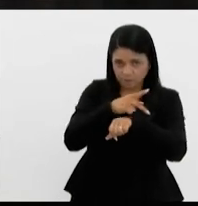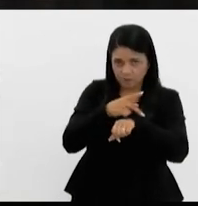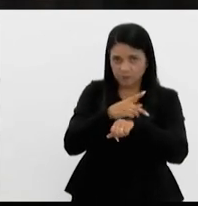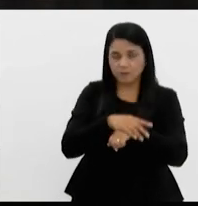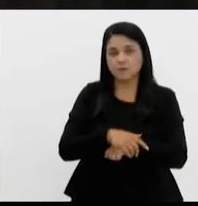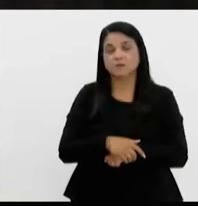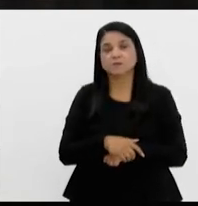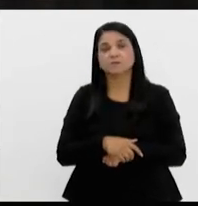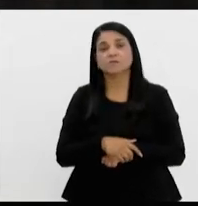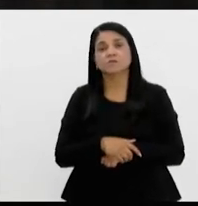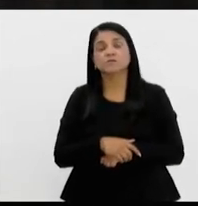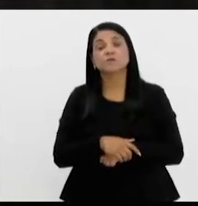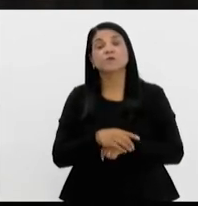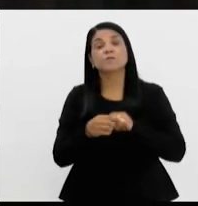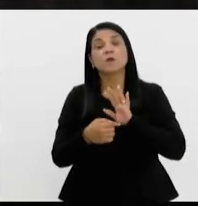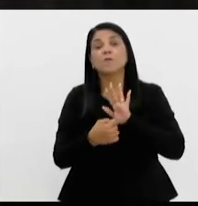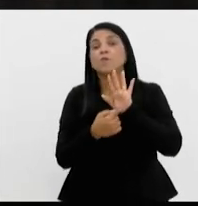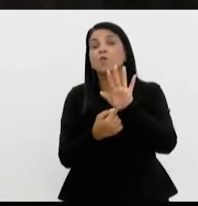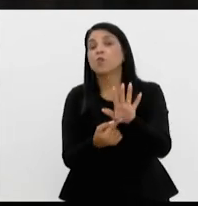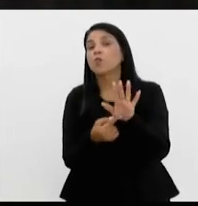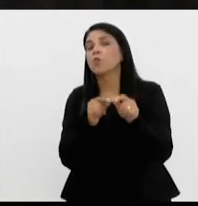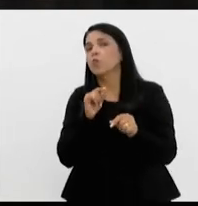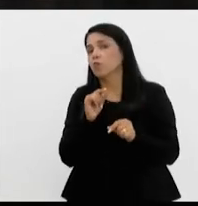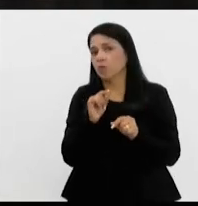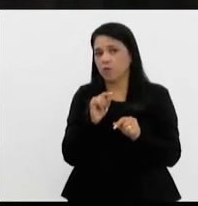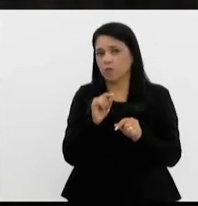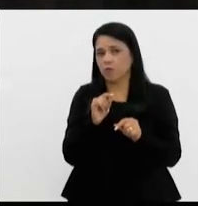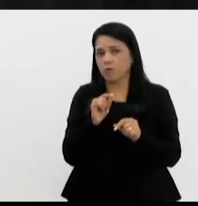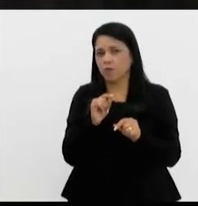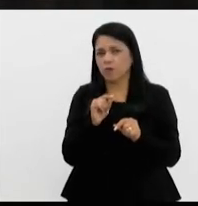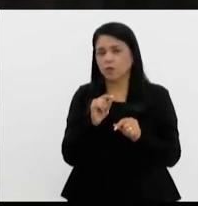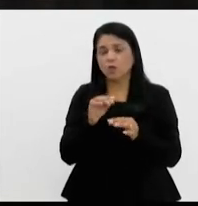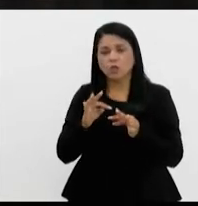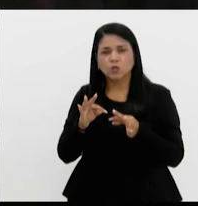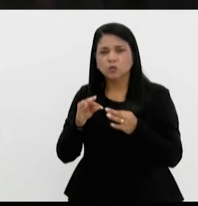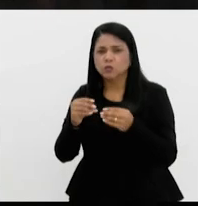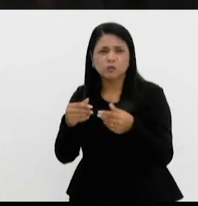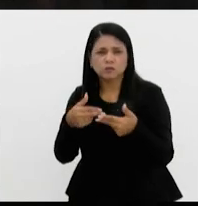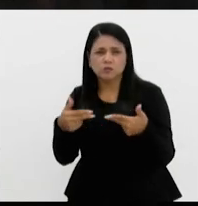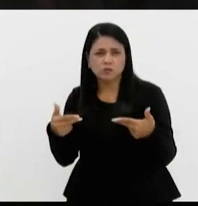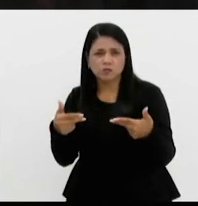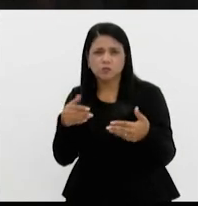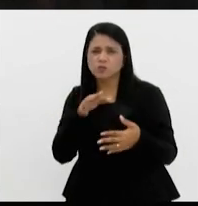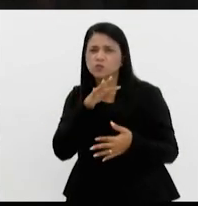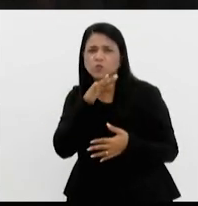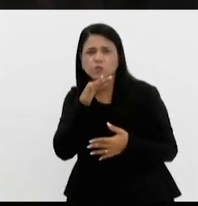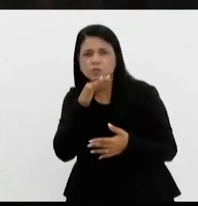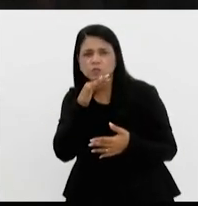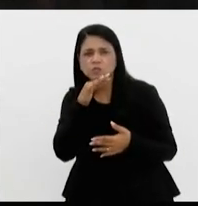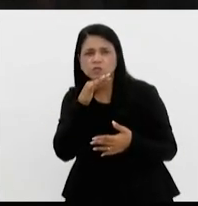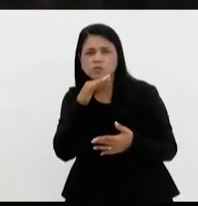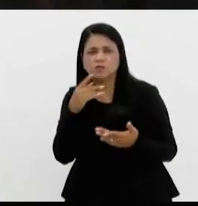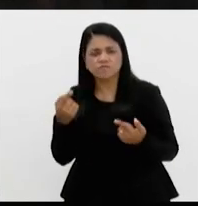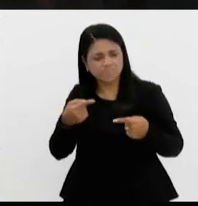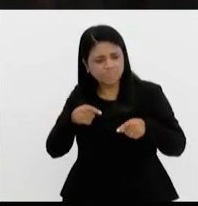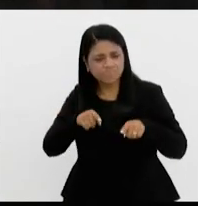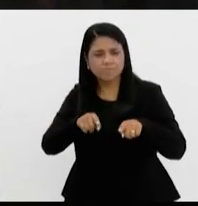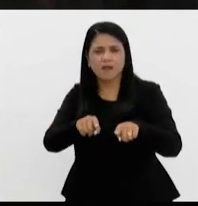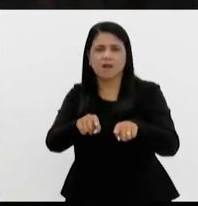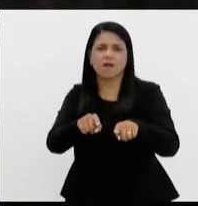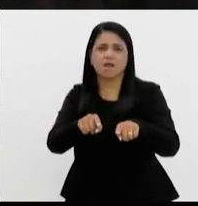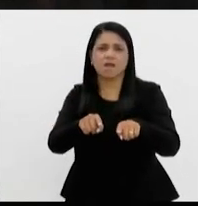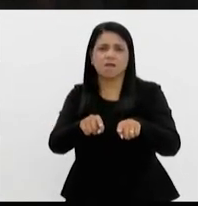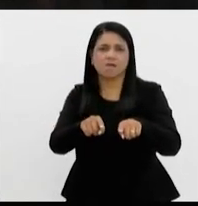Para ser um contraponto a tudo de ruim que paralelamente acontece.